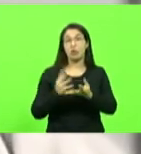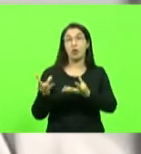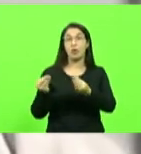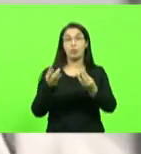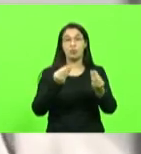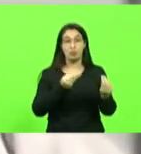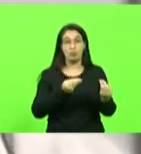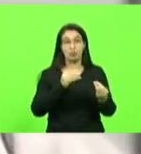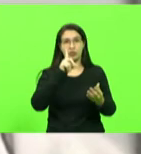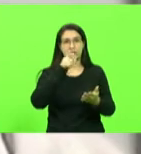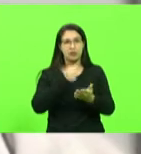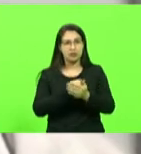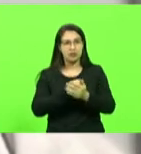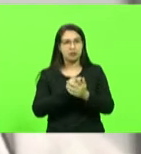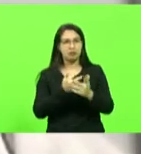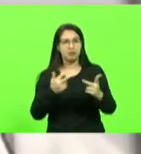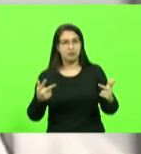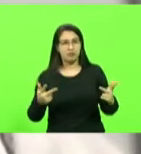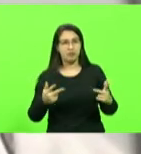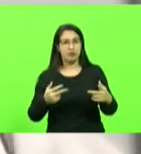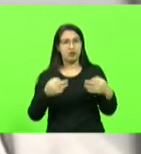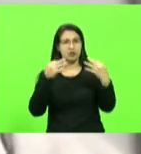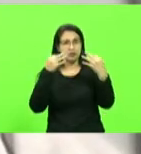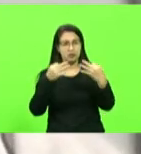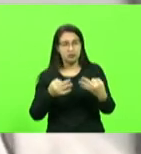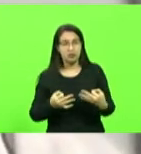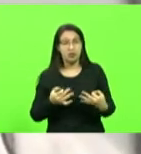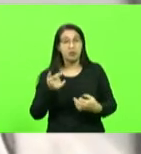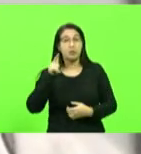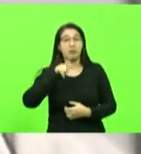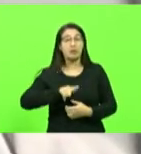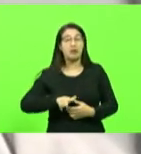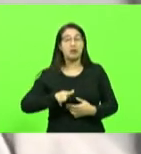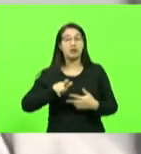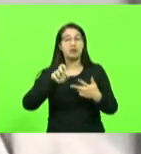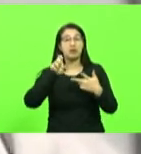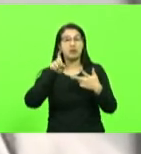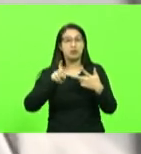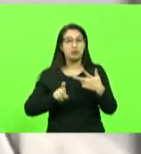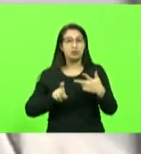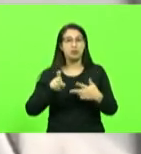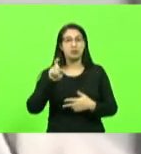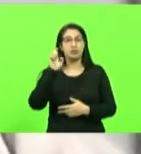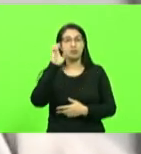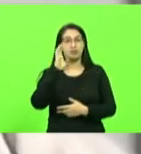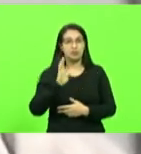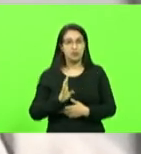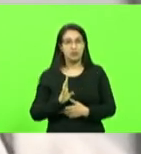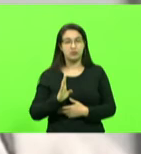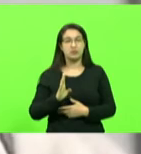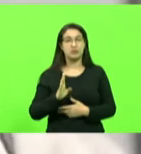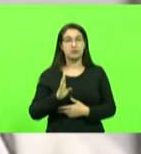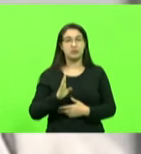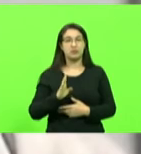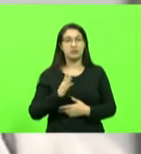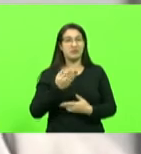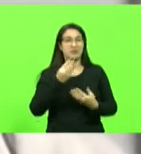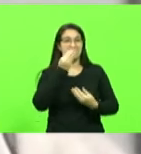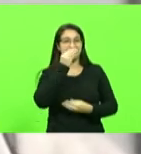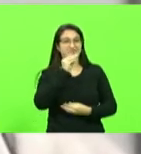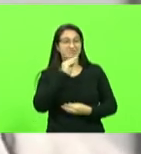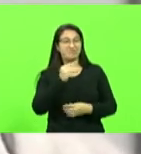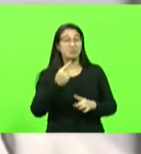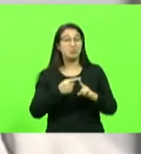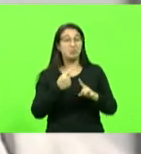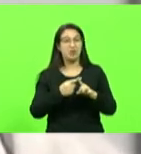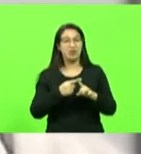além da irresponsabilidade e o descumprimento do Executivo Nacional, quando um país ultrapassa aí mais de 500